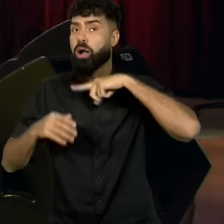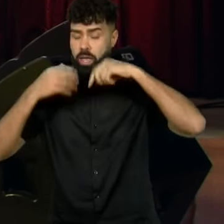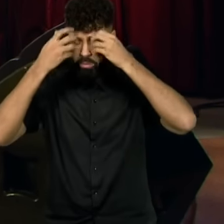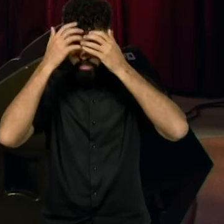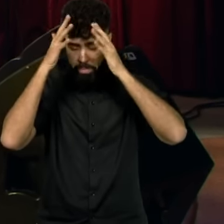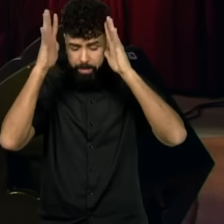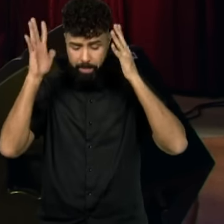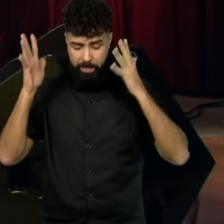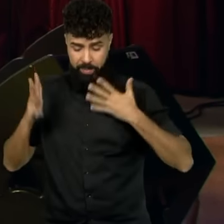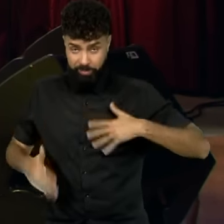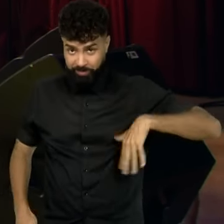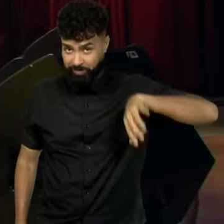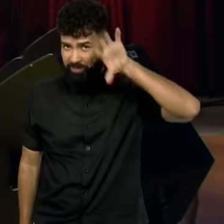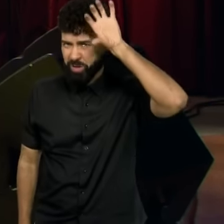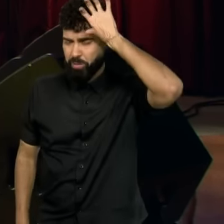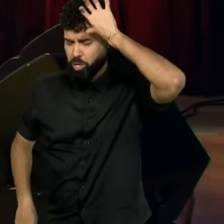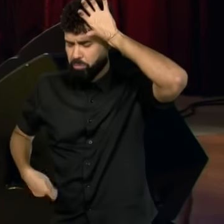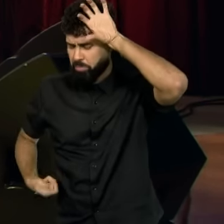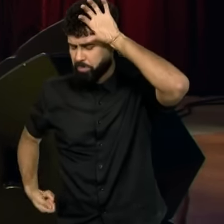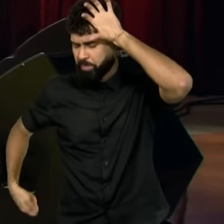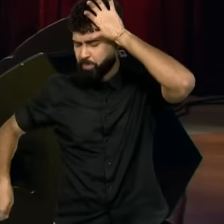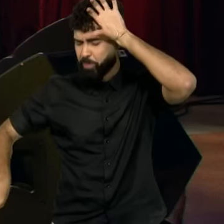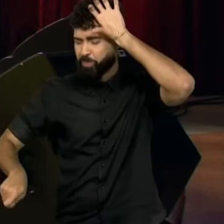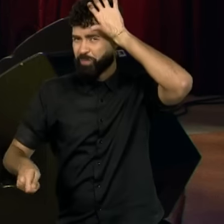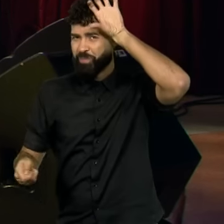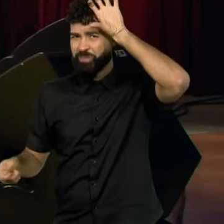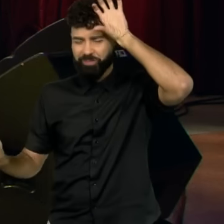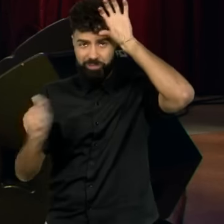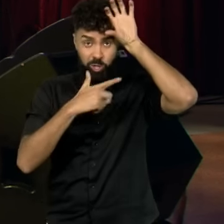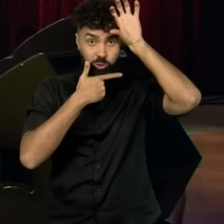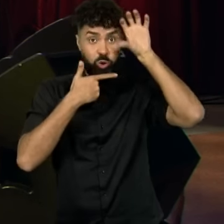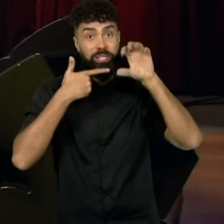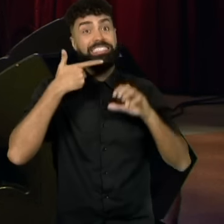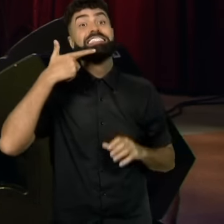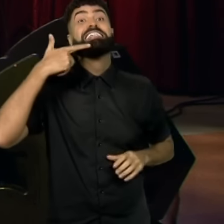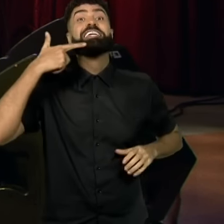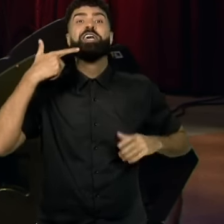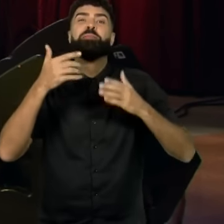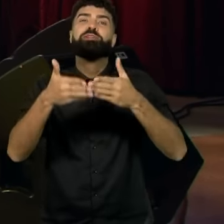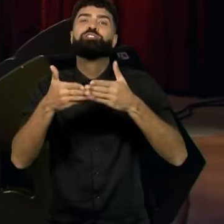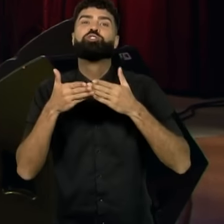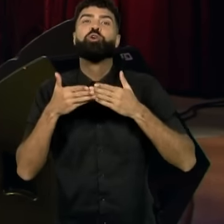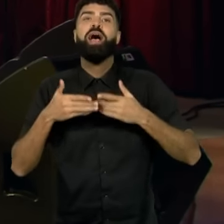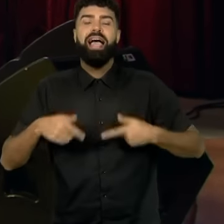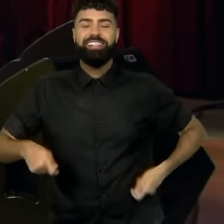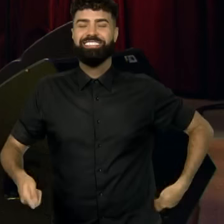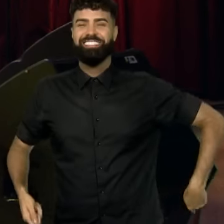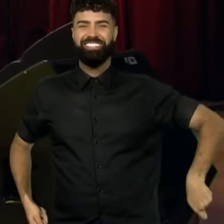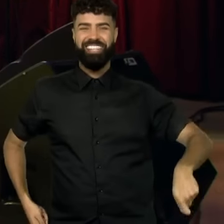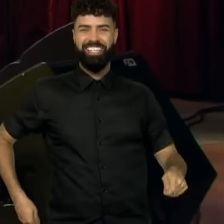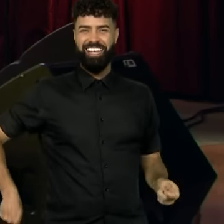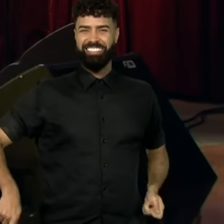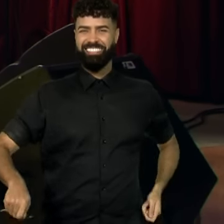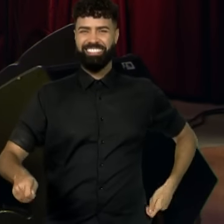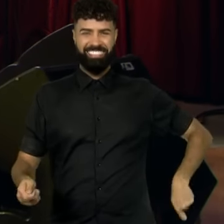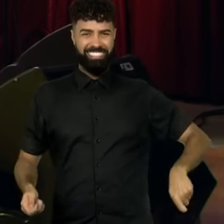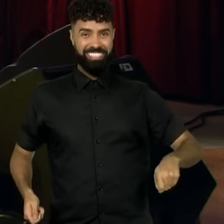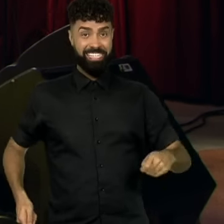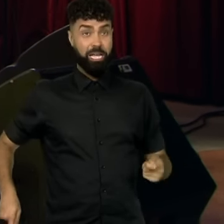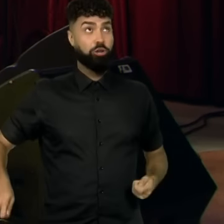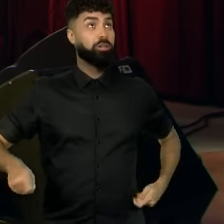rendas abriu seu sorriso de moça e pediu pra dançar. E a noite emprestou